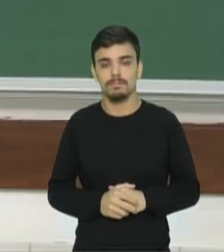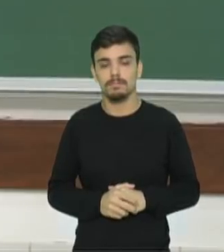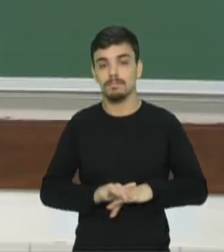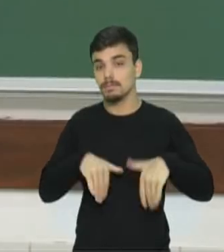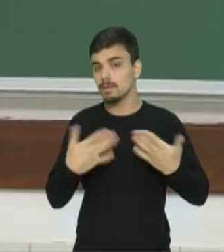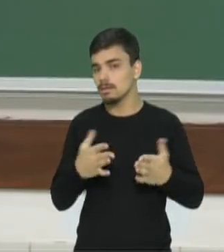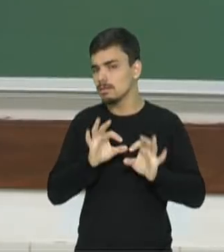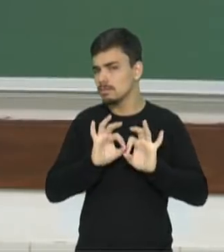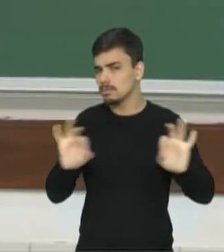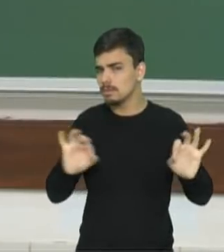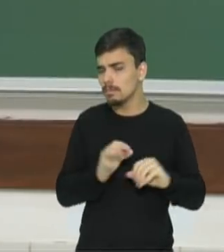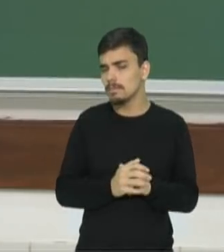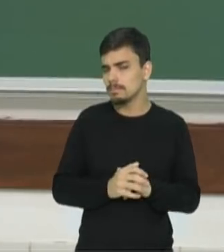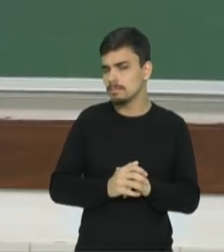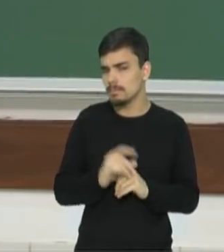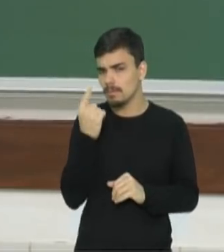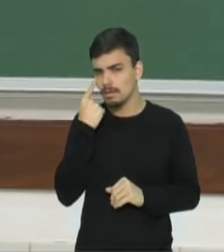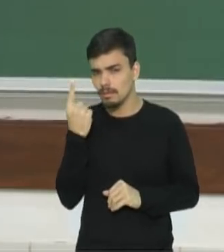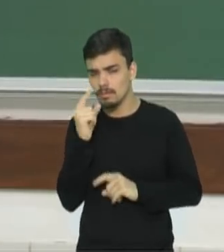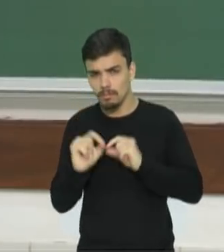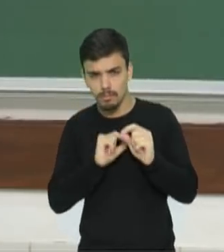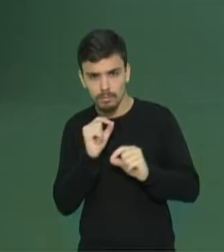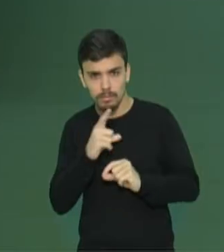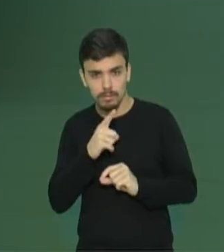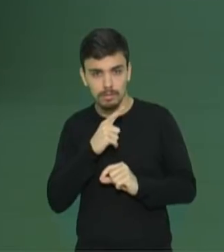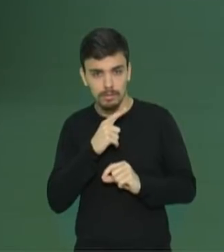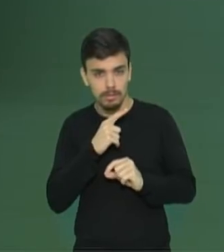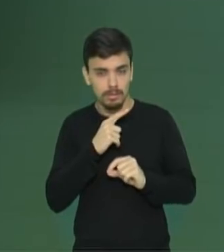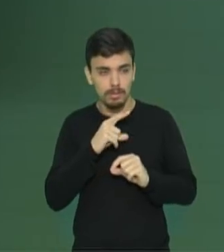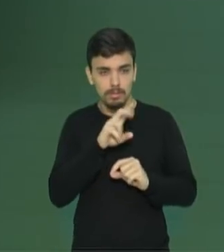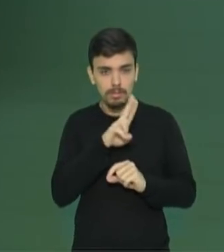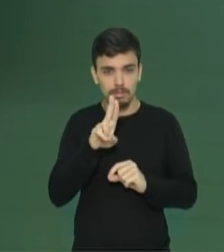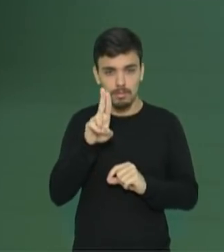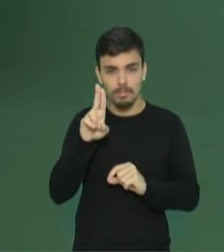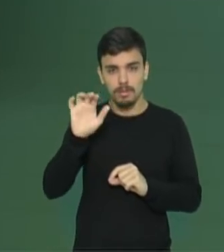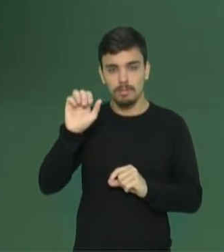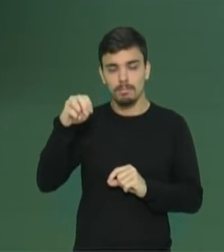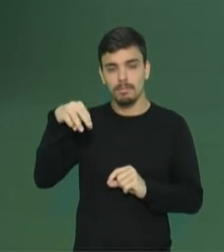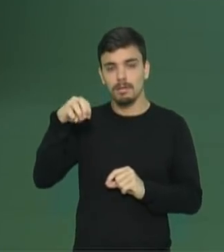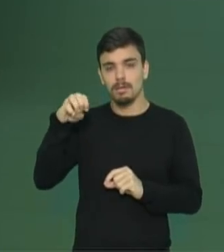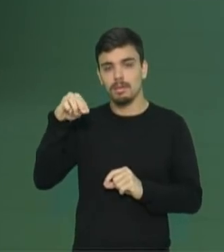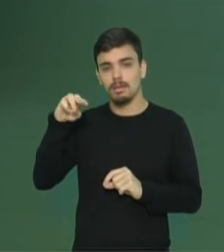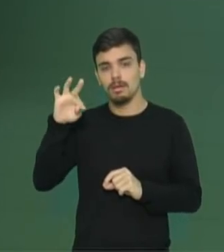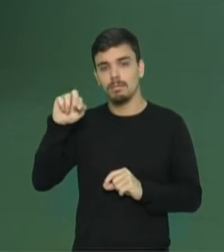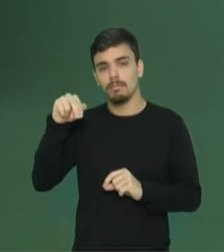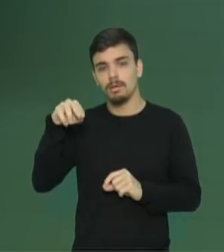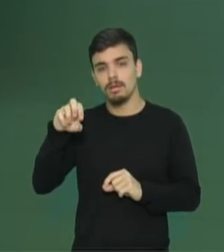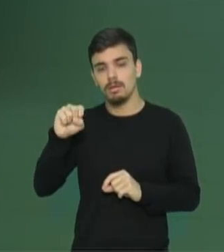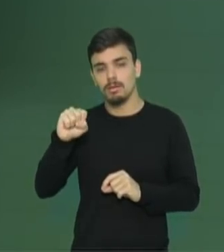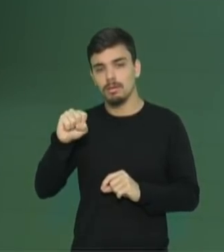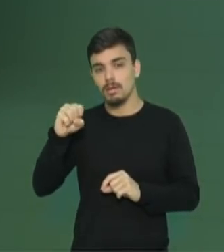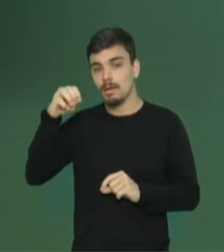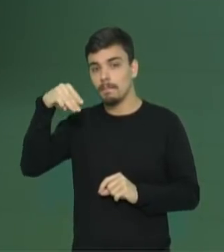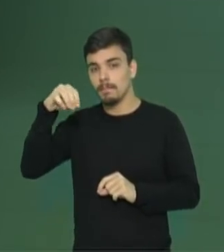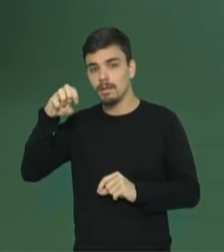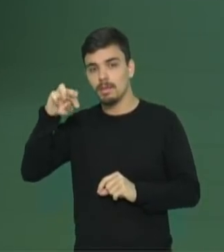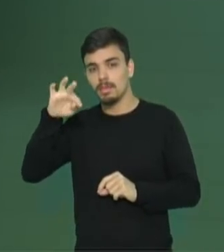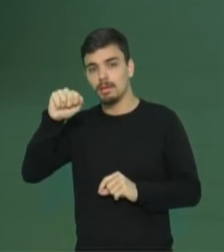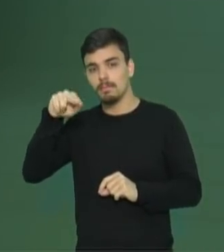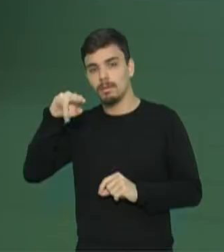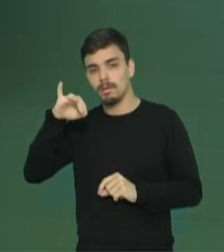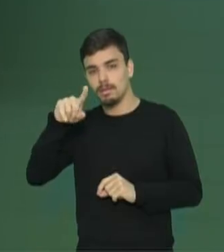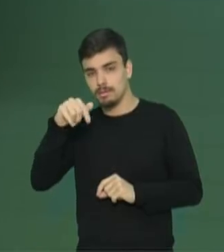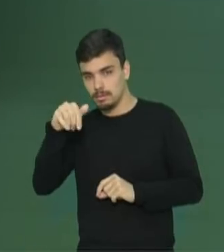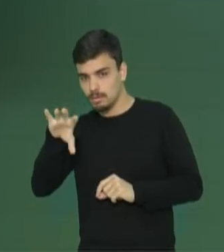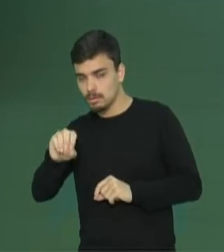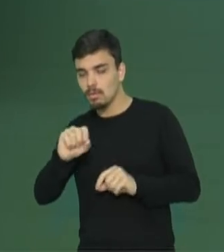Pessoal, simples. Aqueles anéis dos anelídeos são chamados metâmeros, portanto o processo chama-se metamerização.